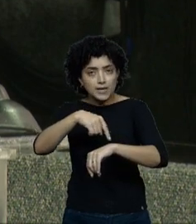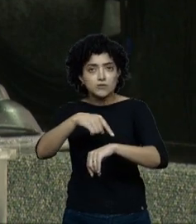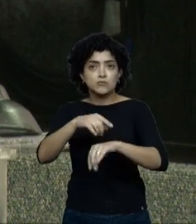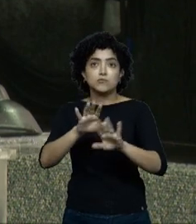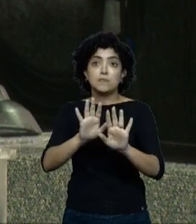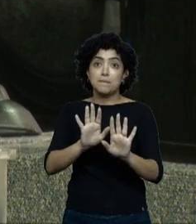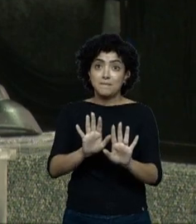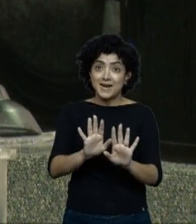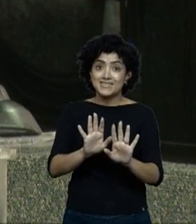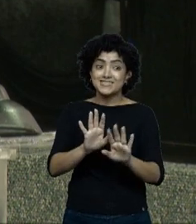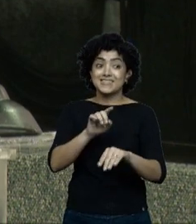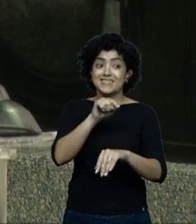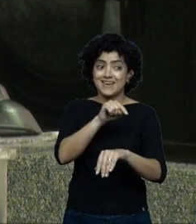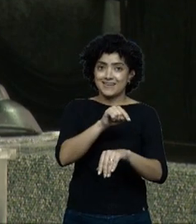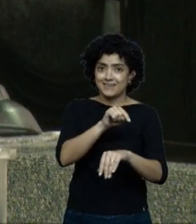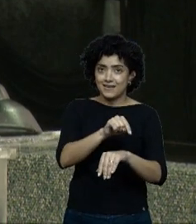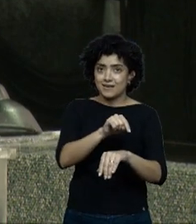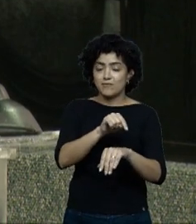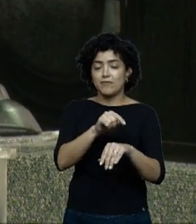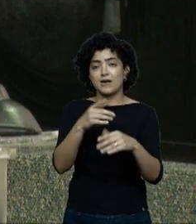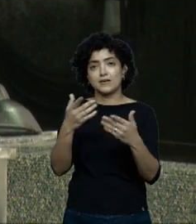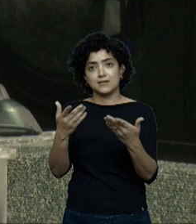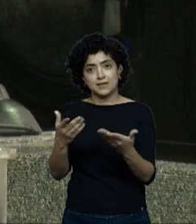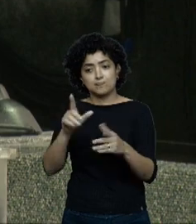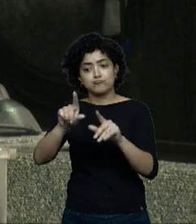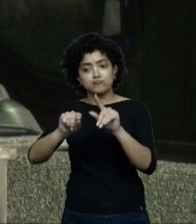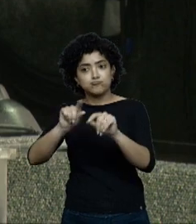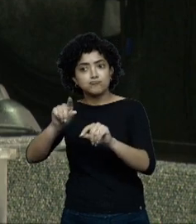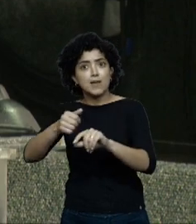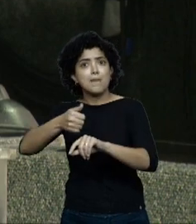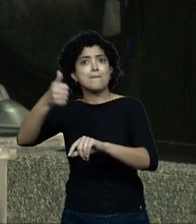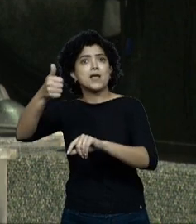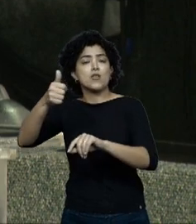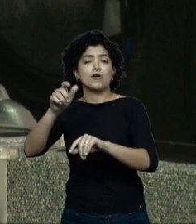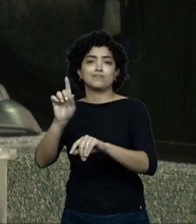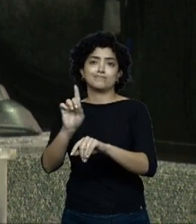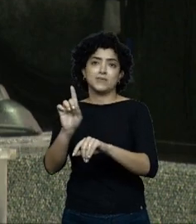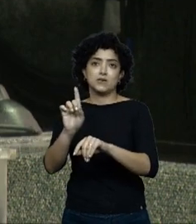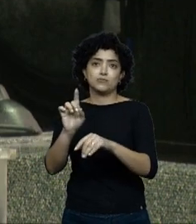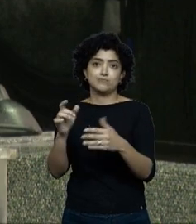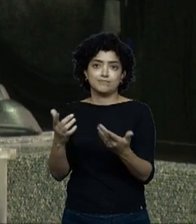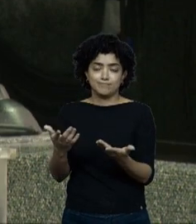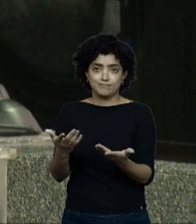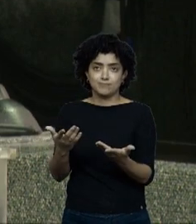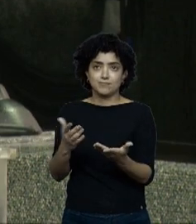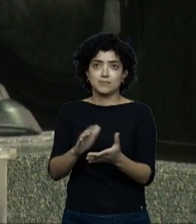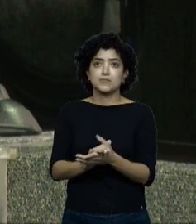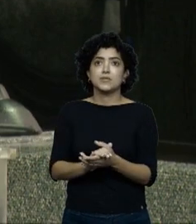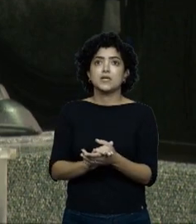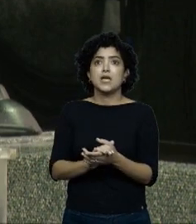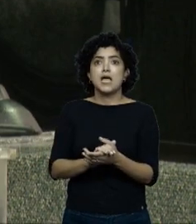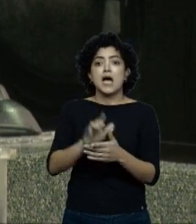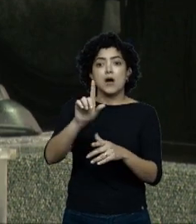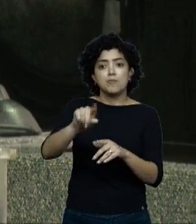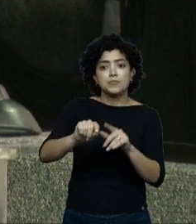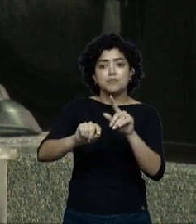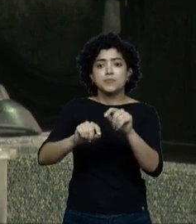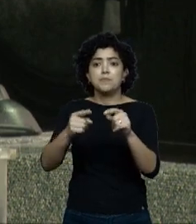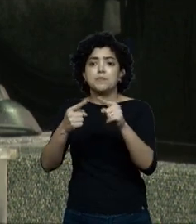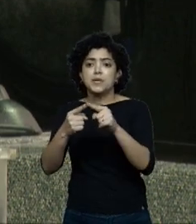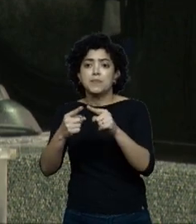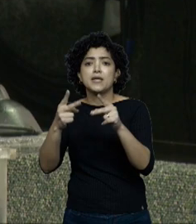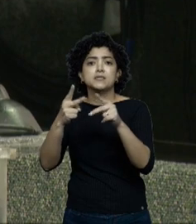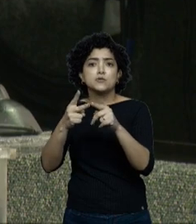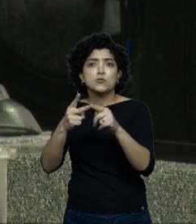que esta vaga escolhida pelo sistema é melhor para mim Professor fez uma primeira opção uma segunda opção